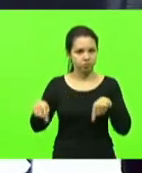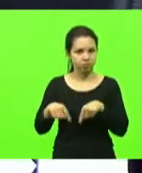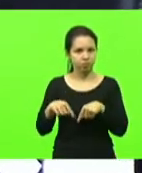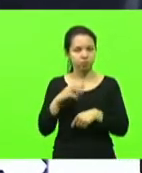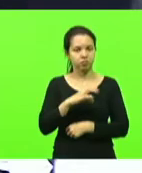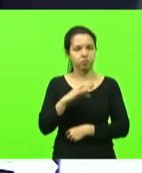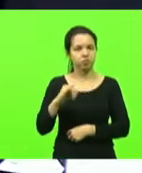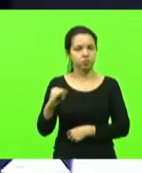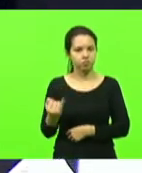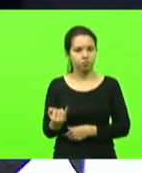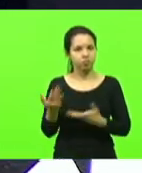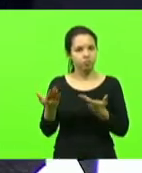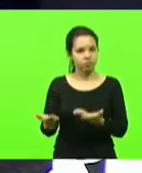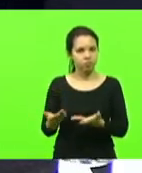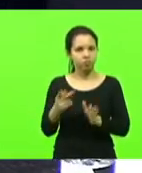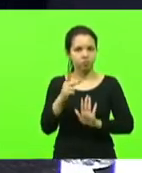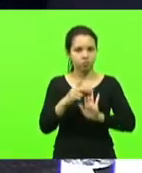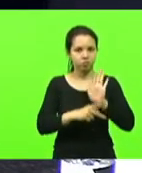Esse projeto, ele